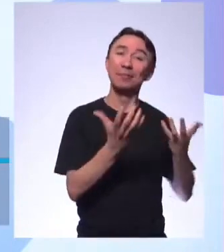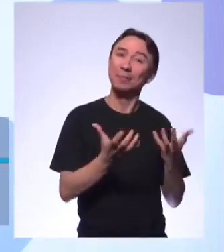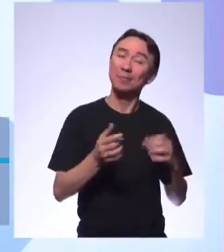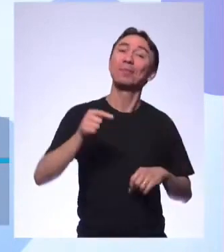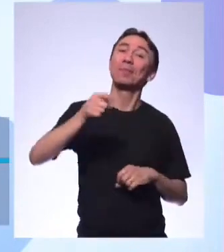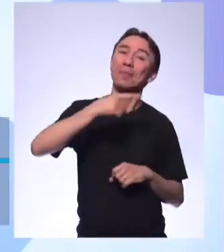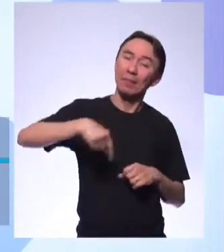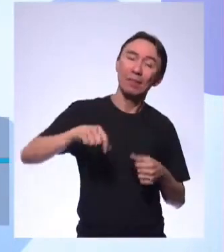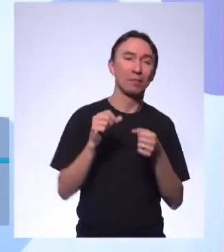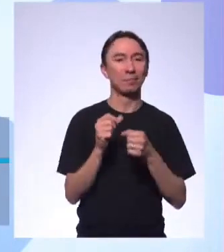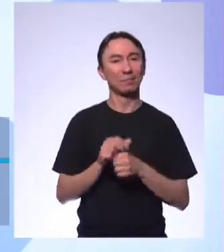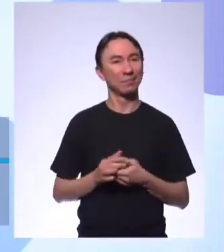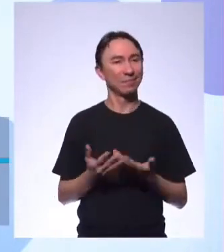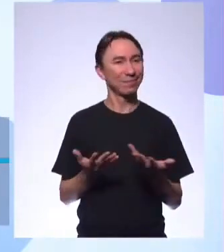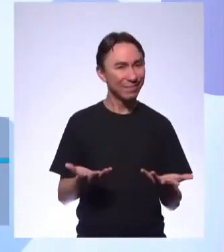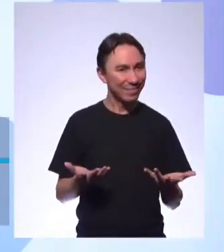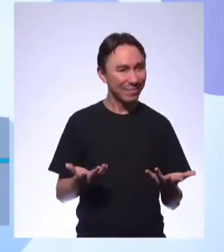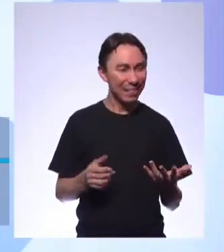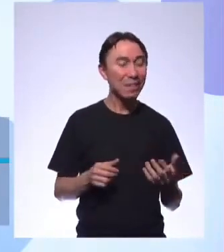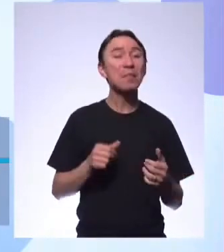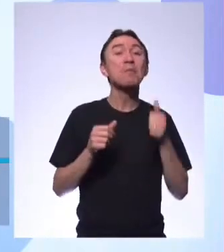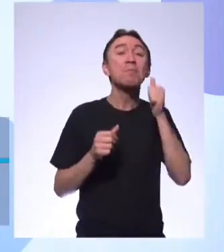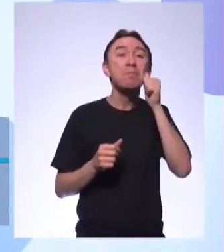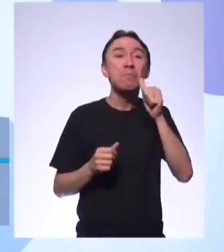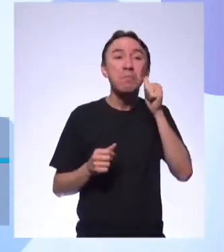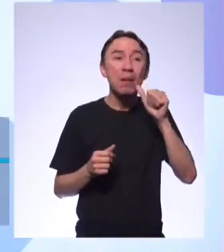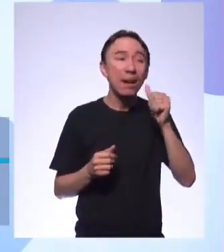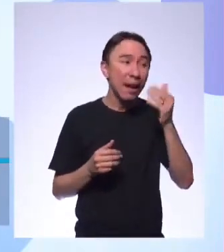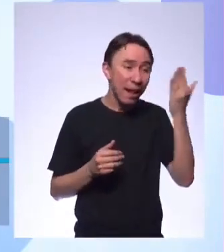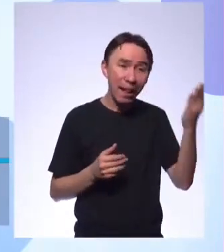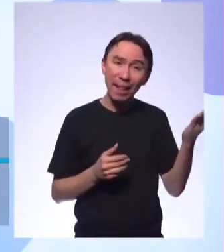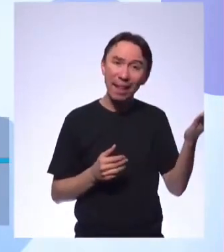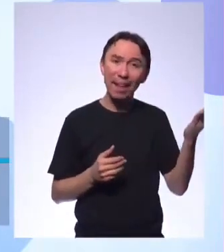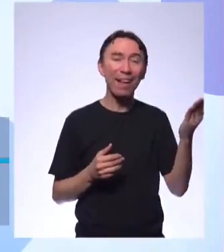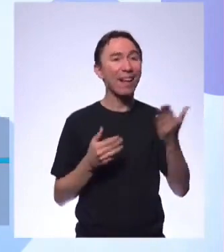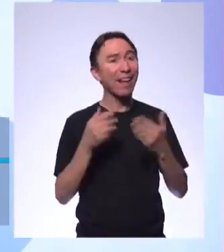né? A mulher, nesse poema, nesses poemas que nós estamos lendo,